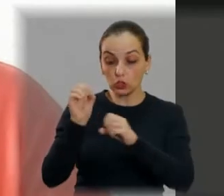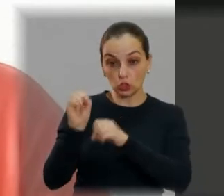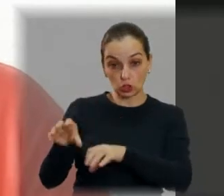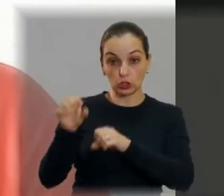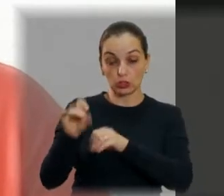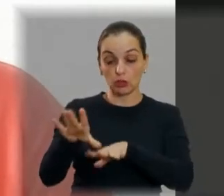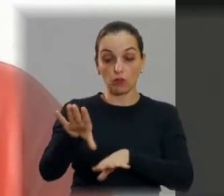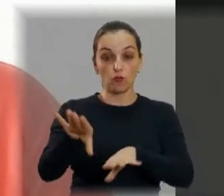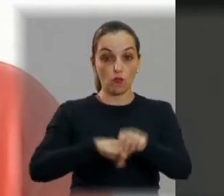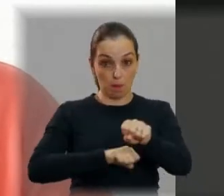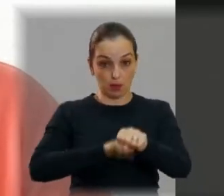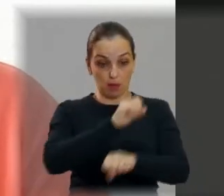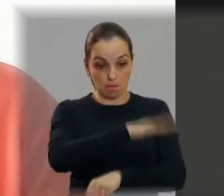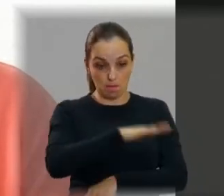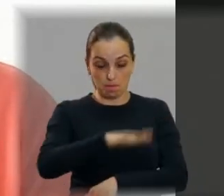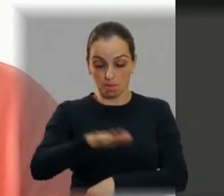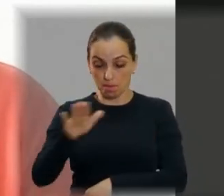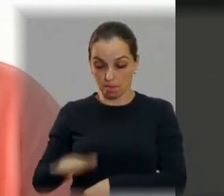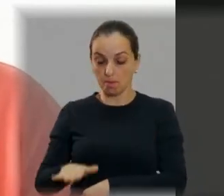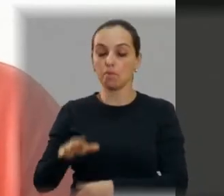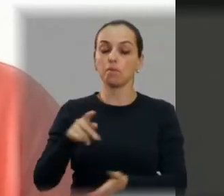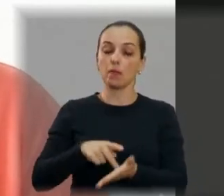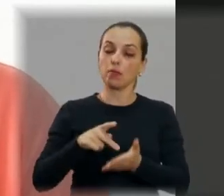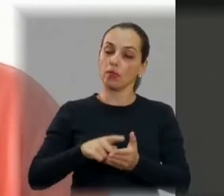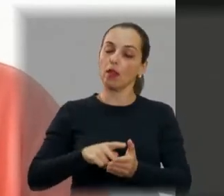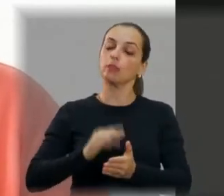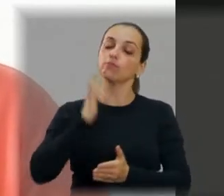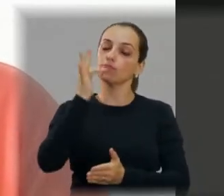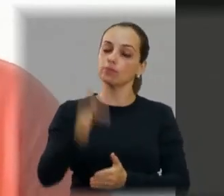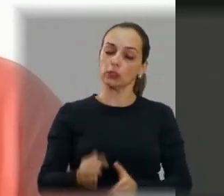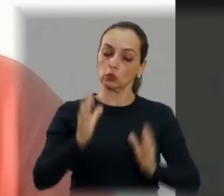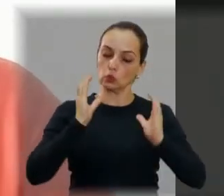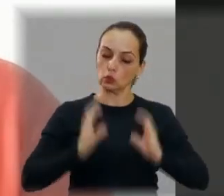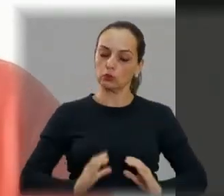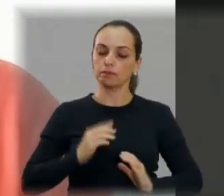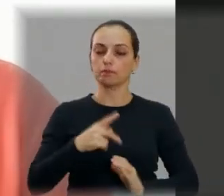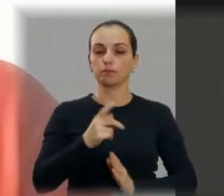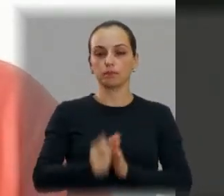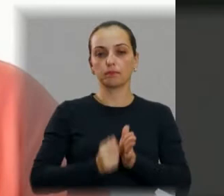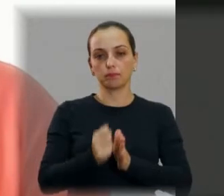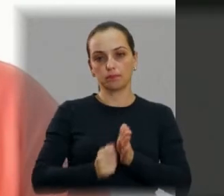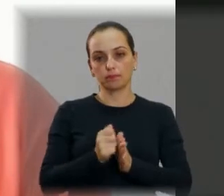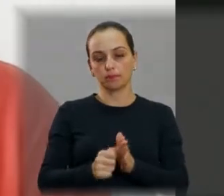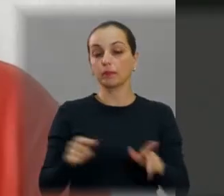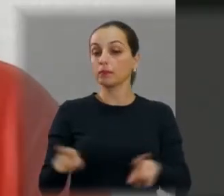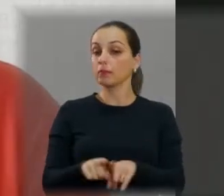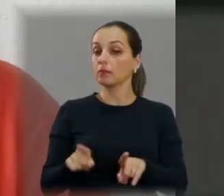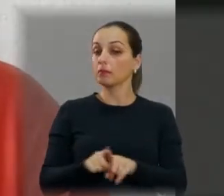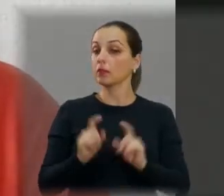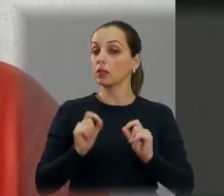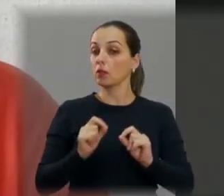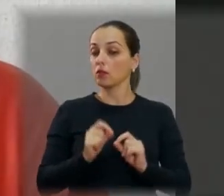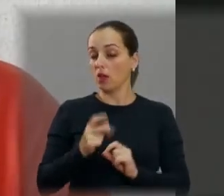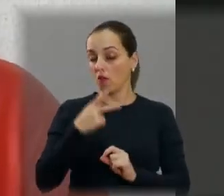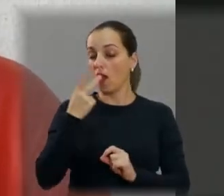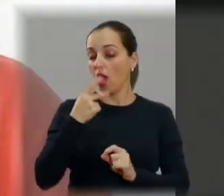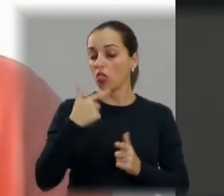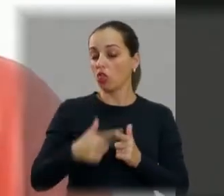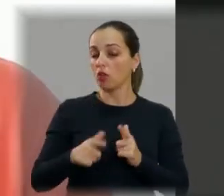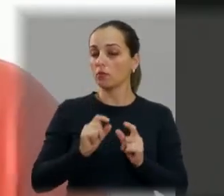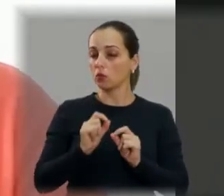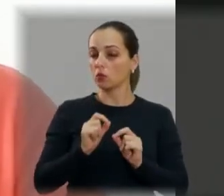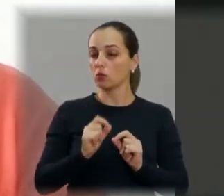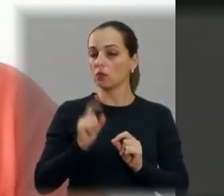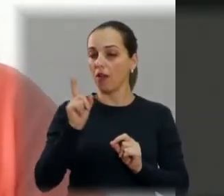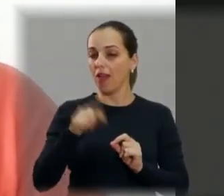na boa formação dos nossos pequenos cidadãos araquarenses, né? Também de outra banda, gostaria de fazer um comentário aqui a respeito